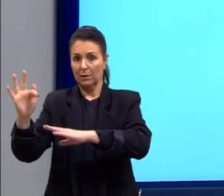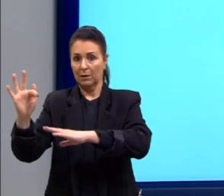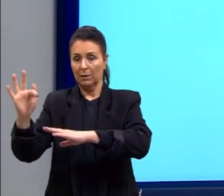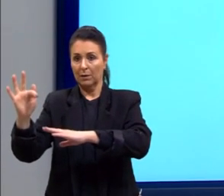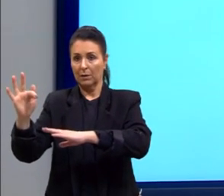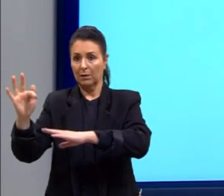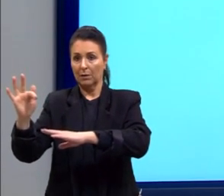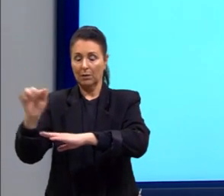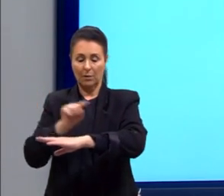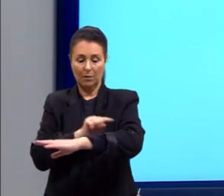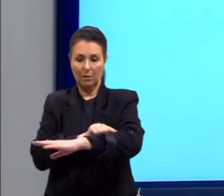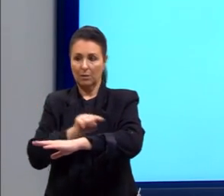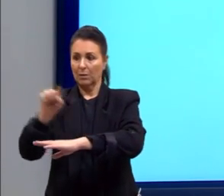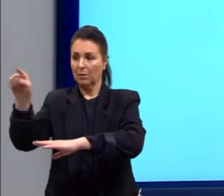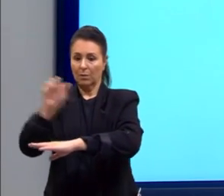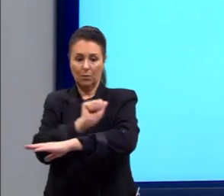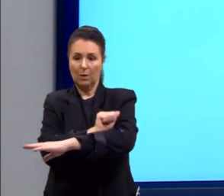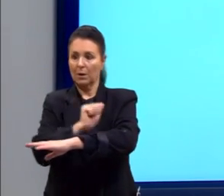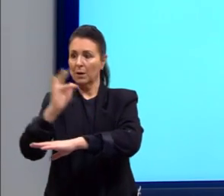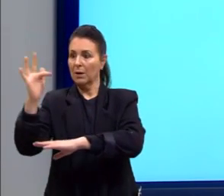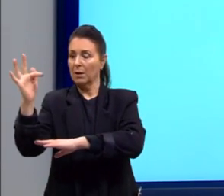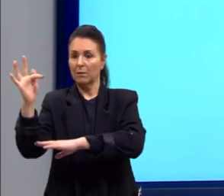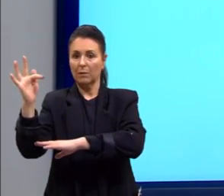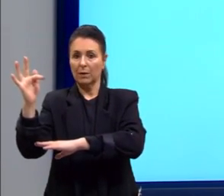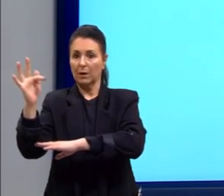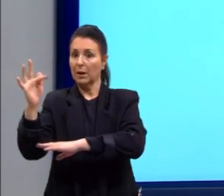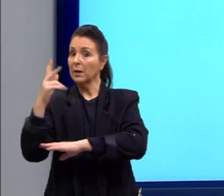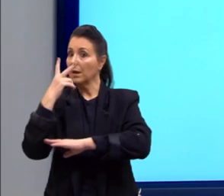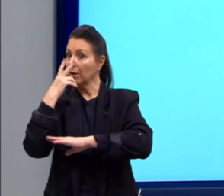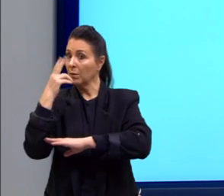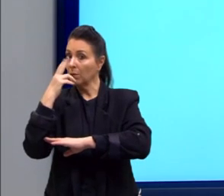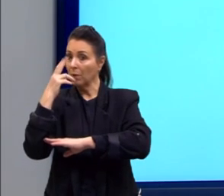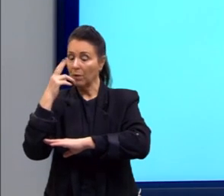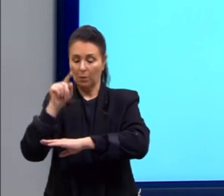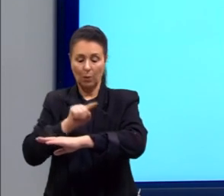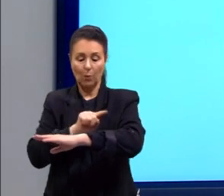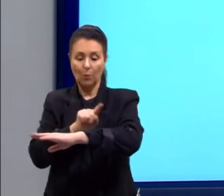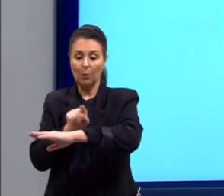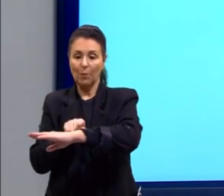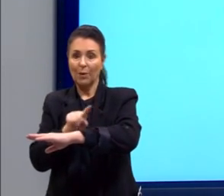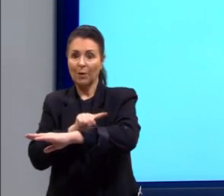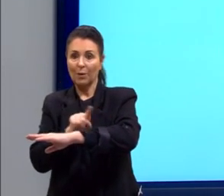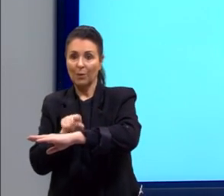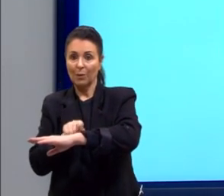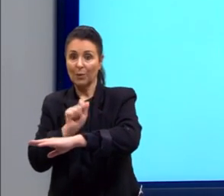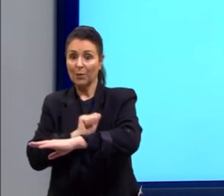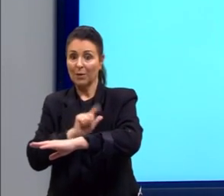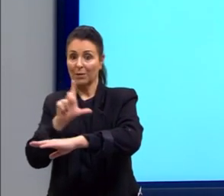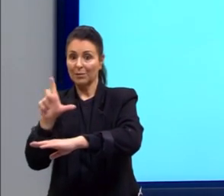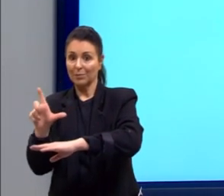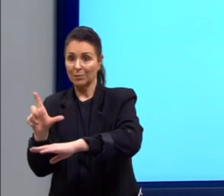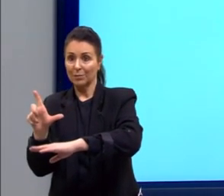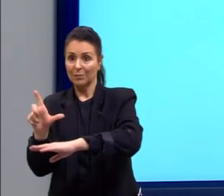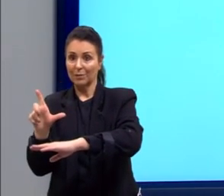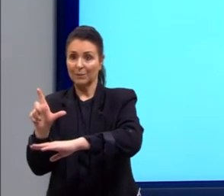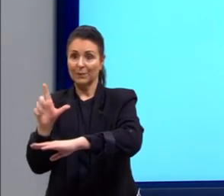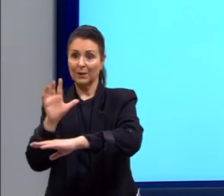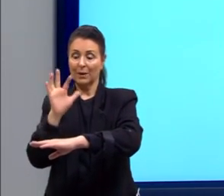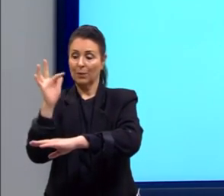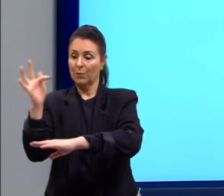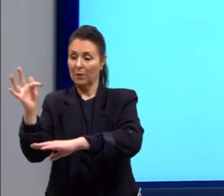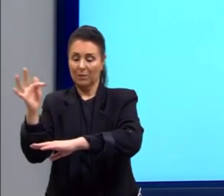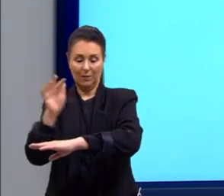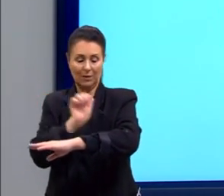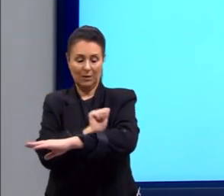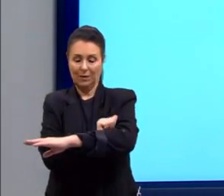possui o seguimento à efe como um ao outro ângulo aqui indicado em azul que o ângulo f